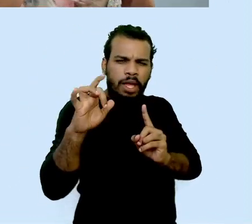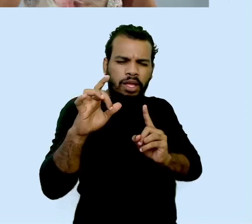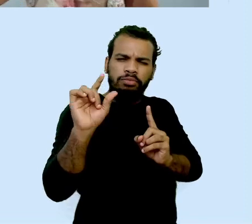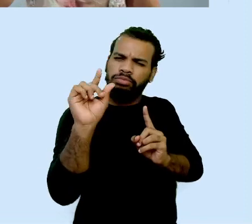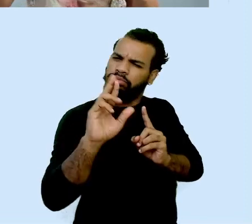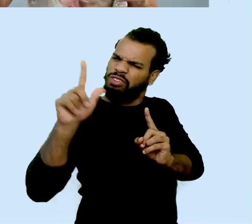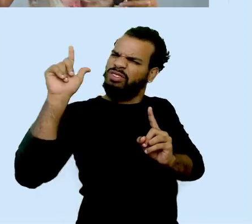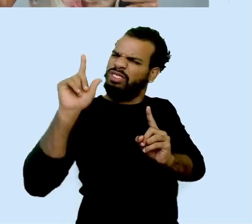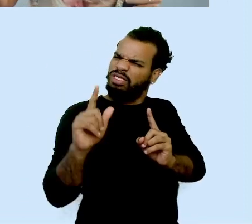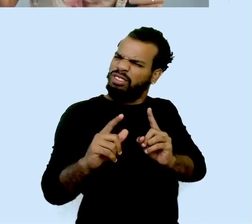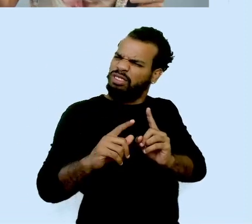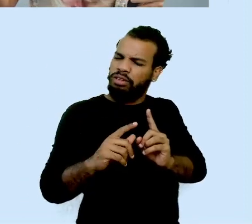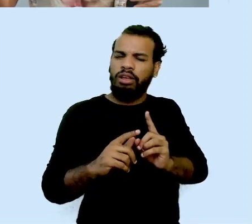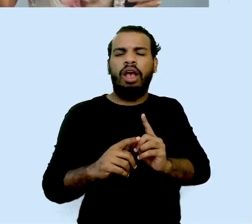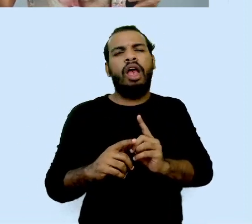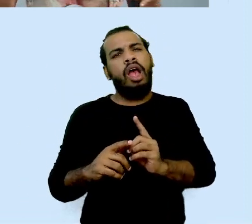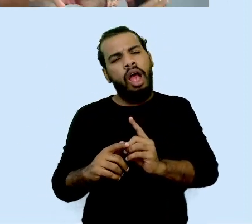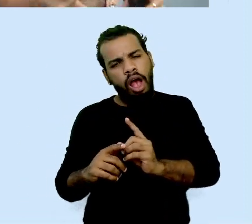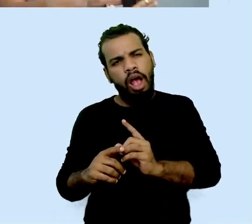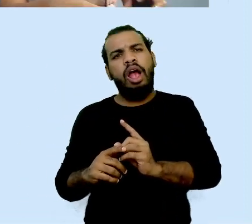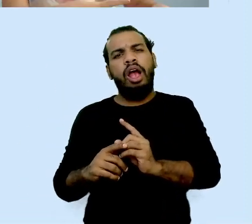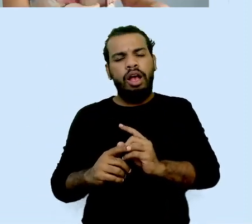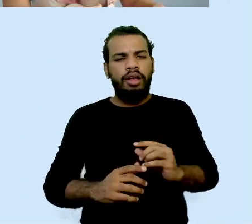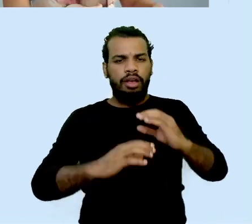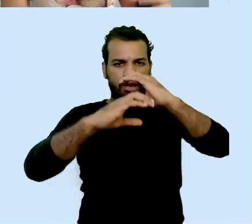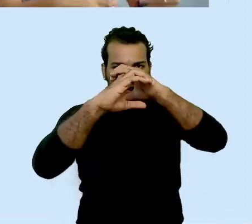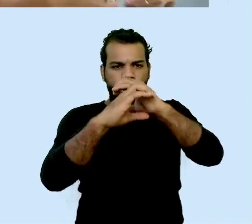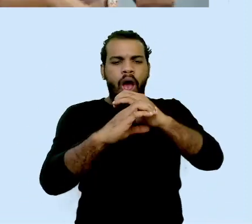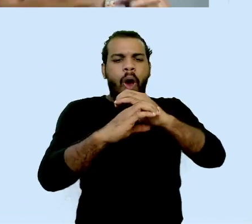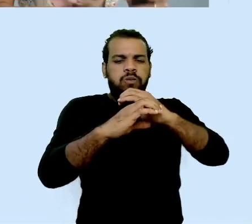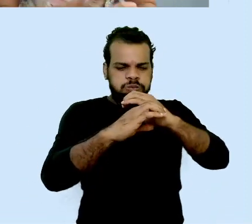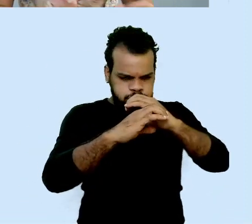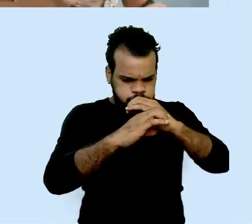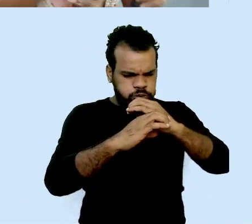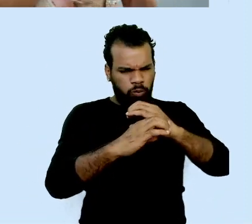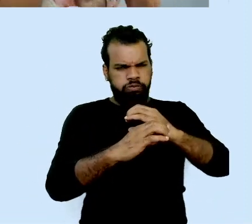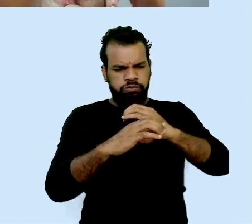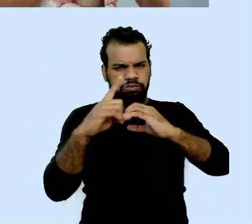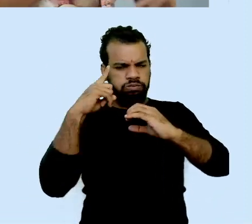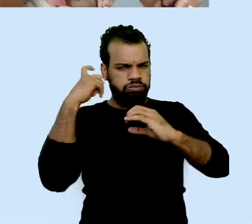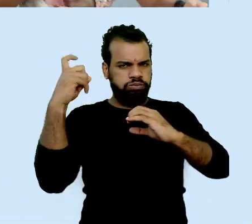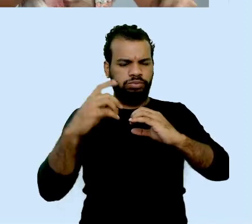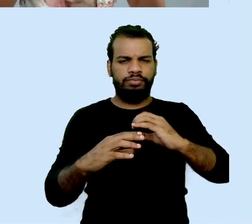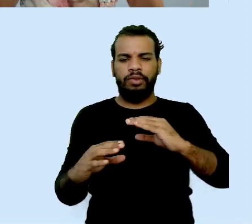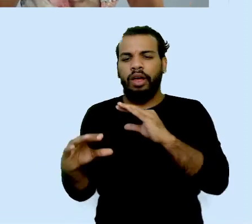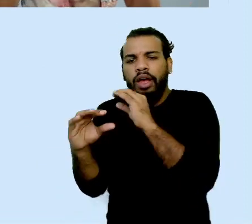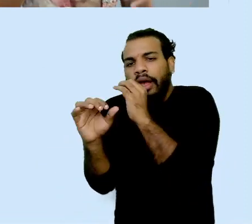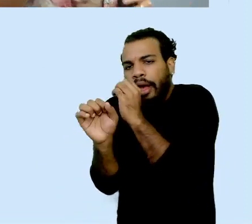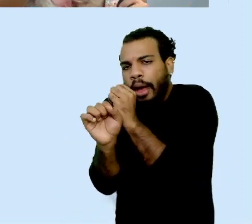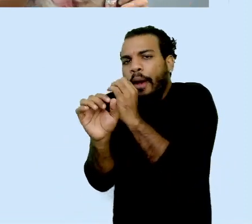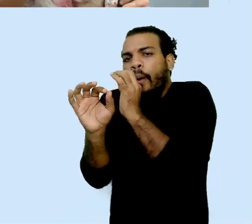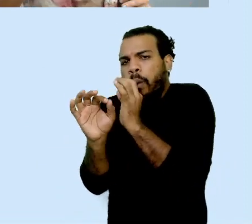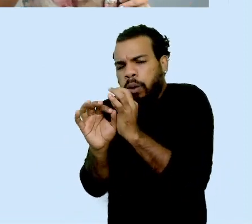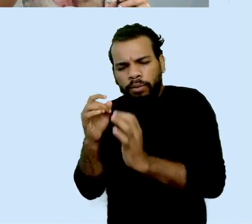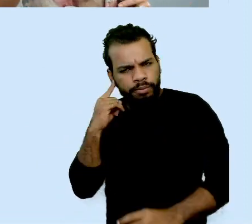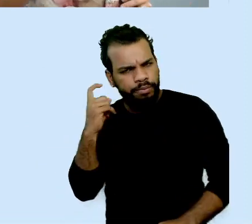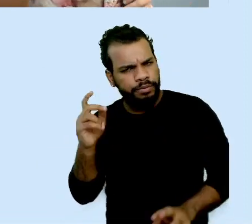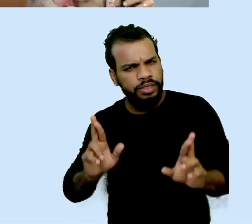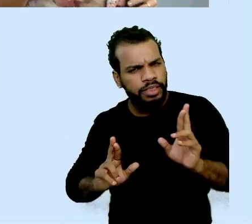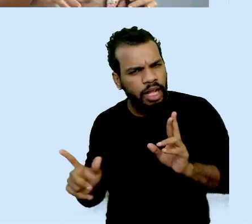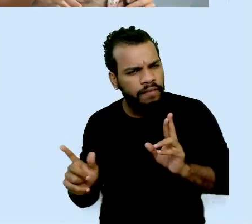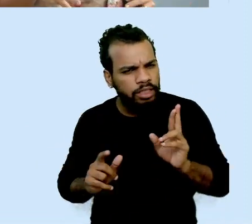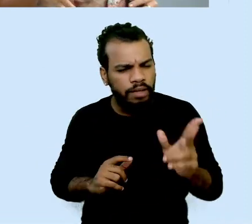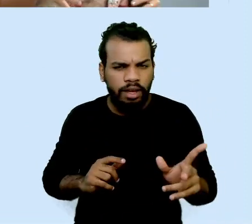animal soprando saía outro som. E elementos de tambor, peles esticadas, todos esses são